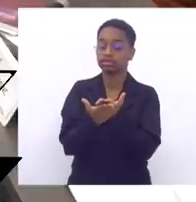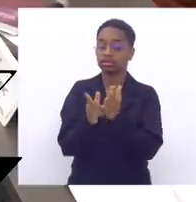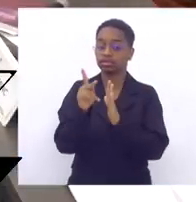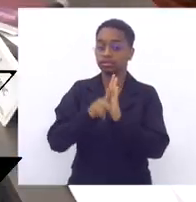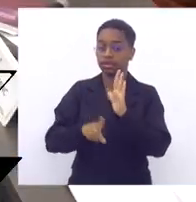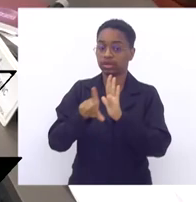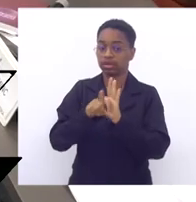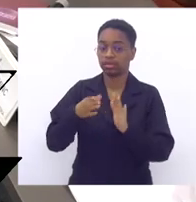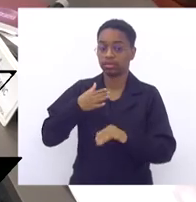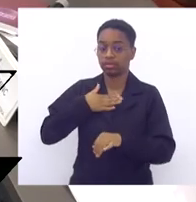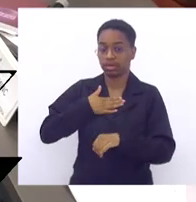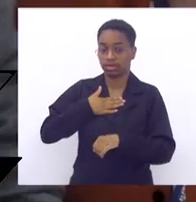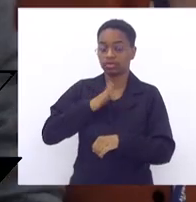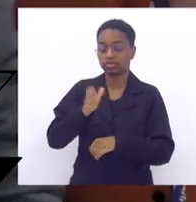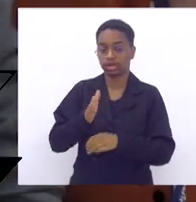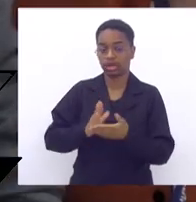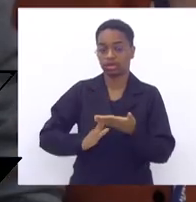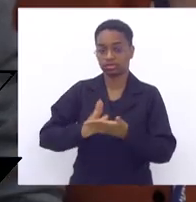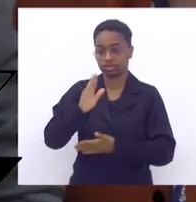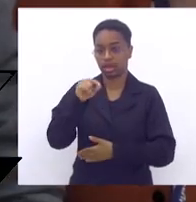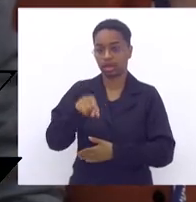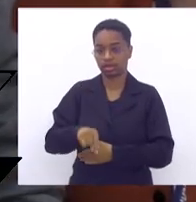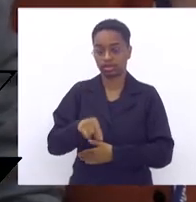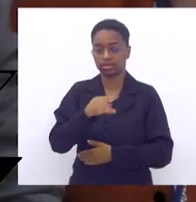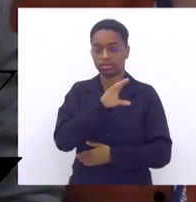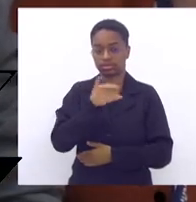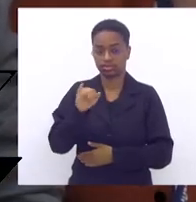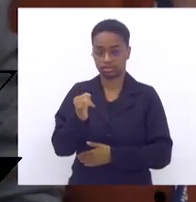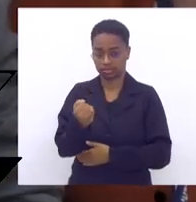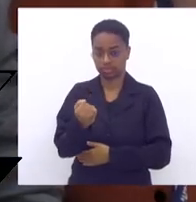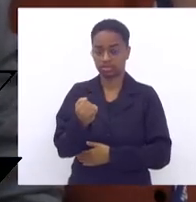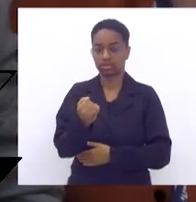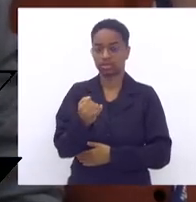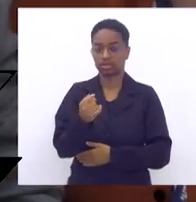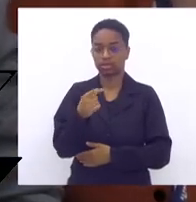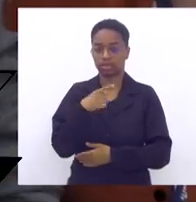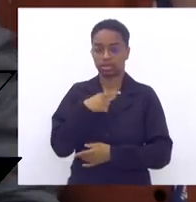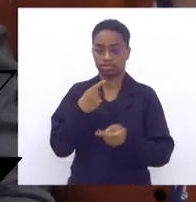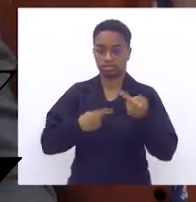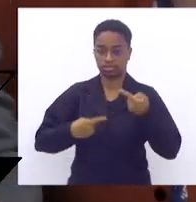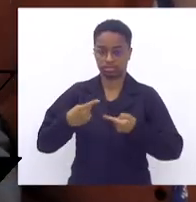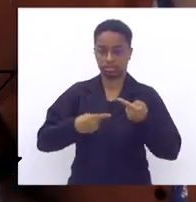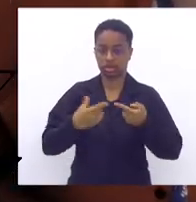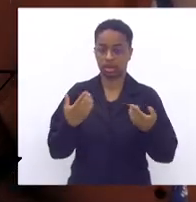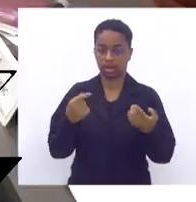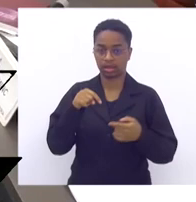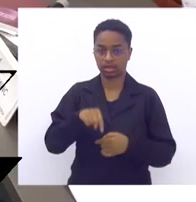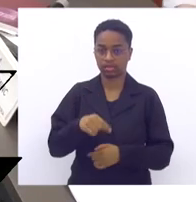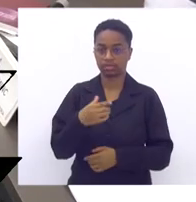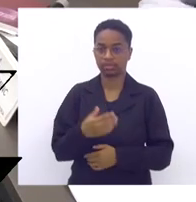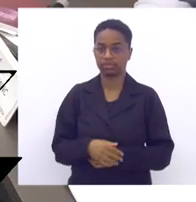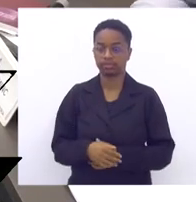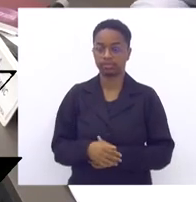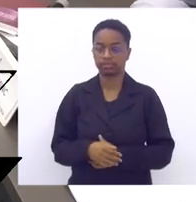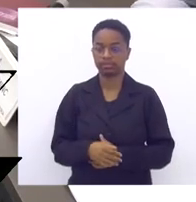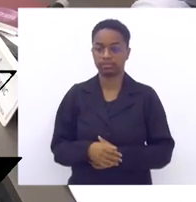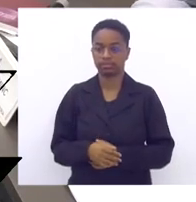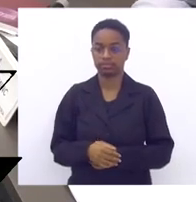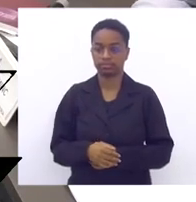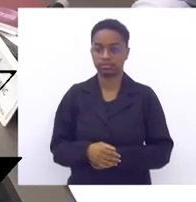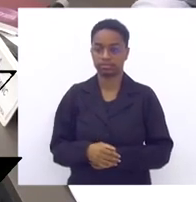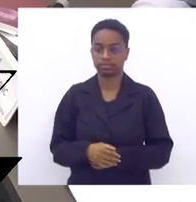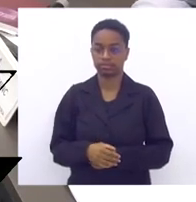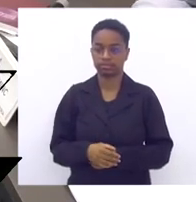de minha autoria, que já foi aprovado na CCJ e que está tramitando na casa. Então eu vou... não